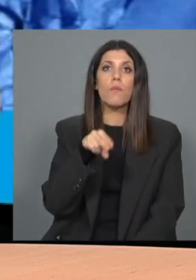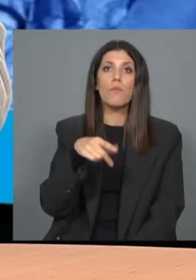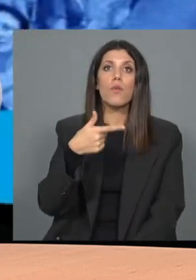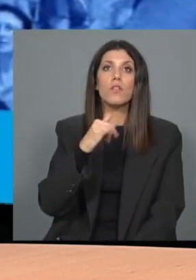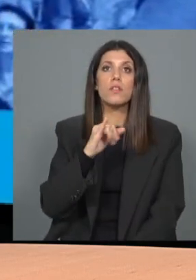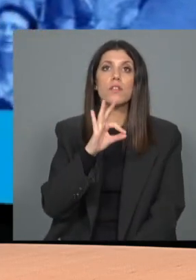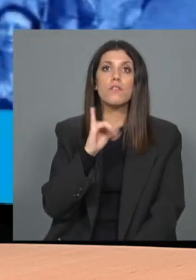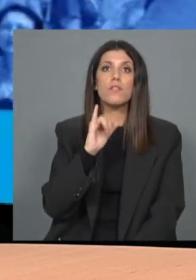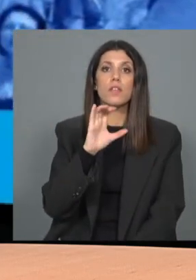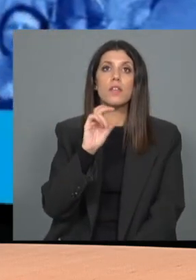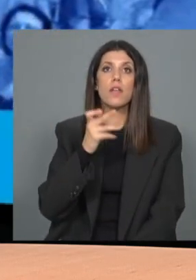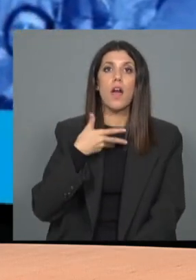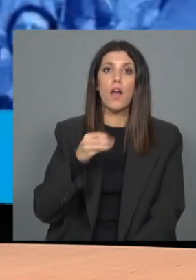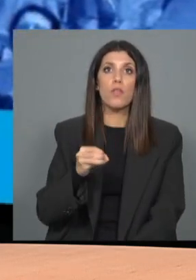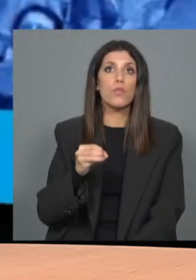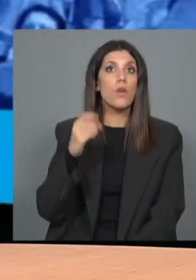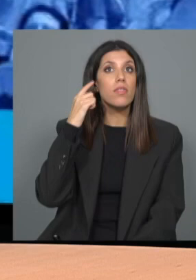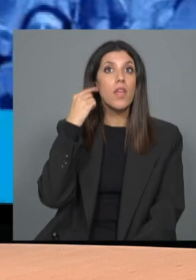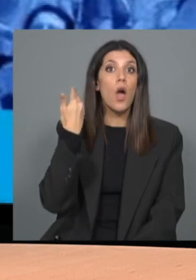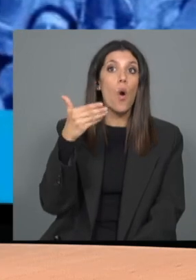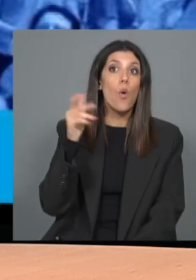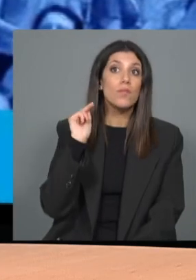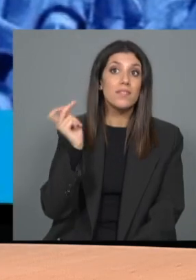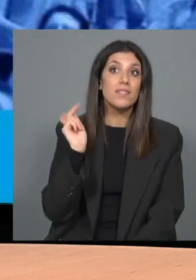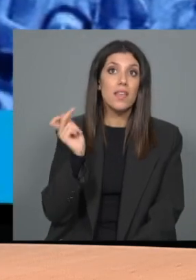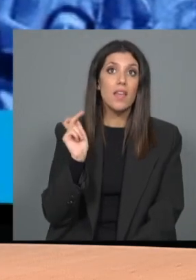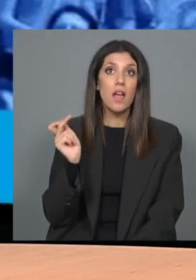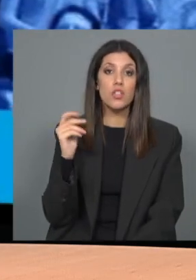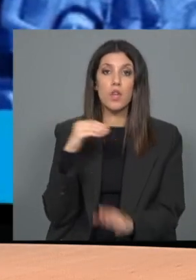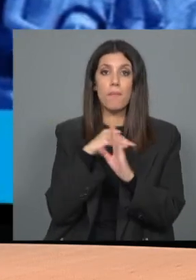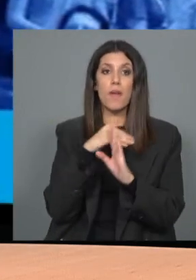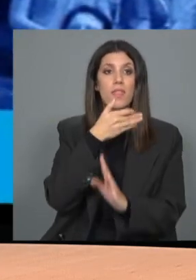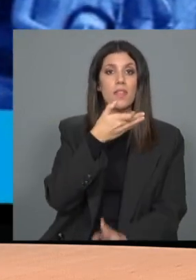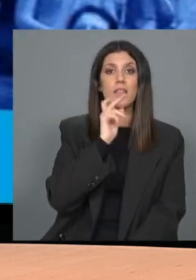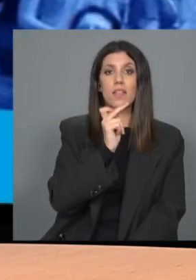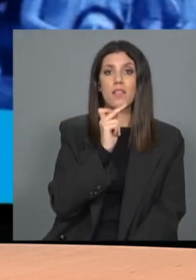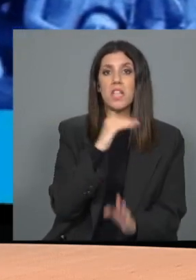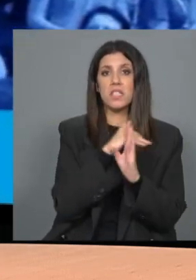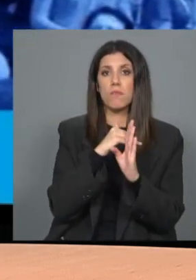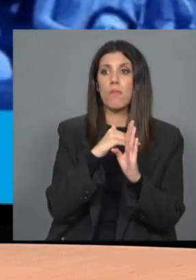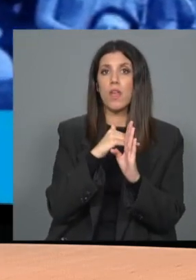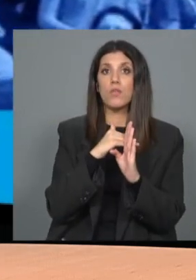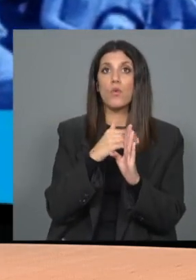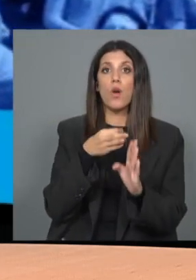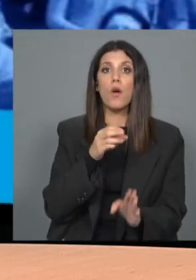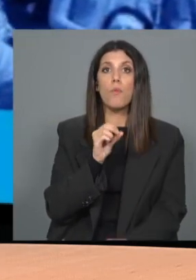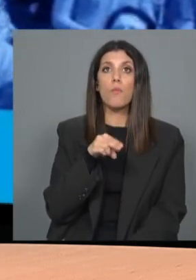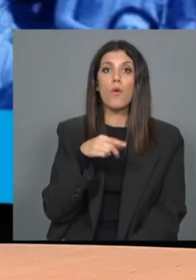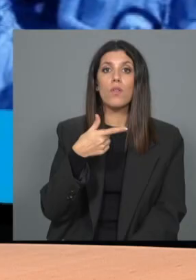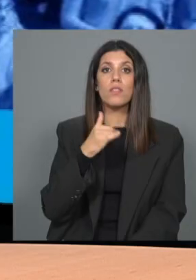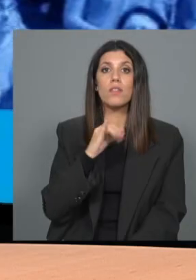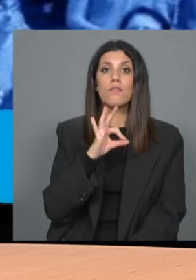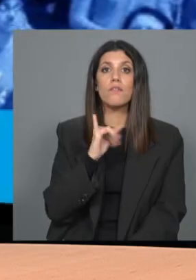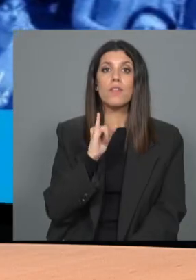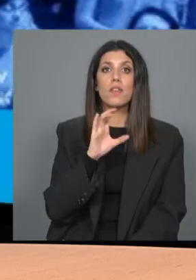anos, já é um pontificado que entra no quadro dos longos, a média de 7 anos e meio, e é isto que o Papa quer deixar para o futuro,